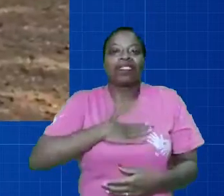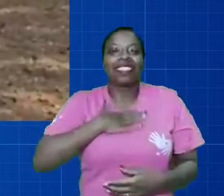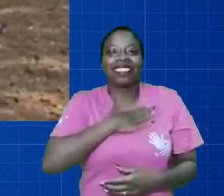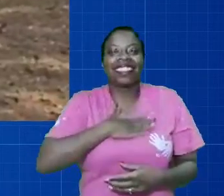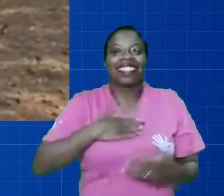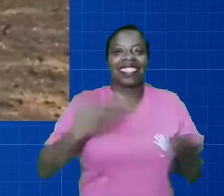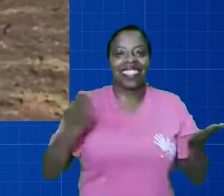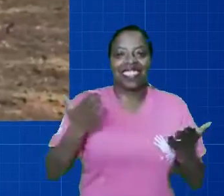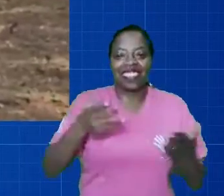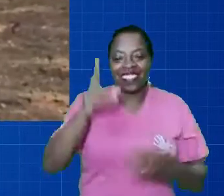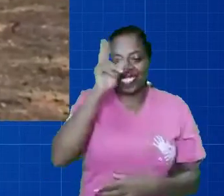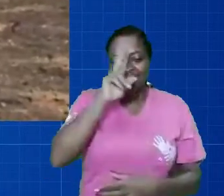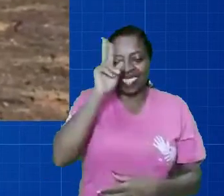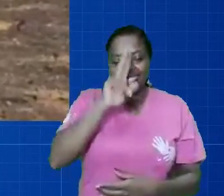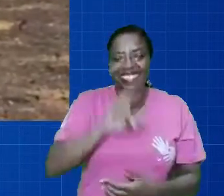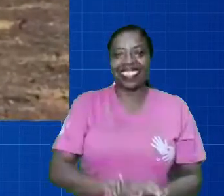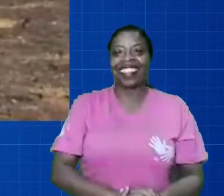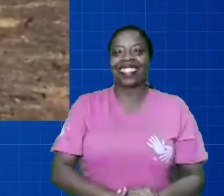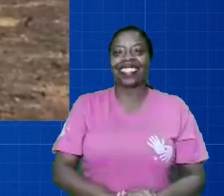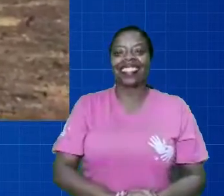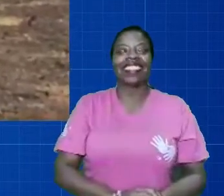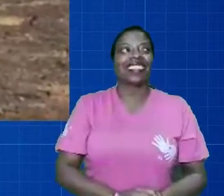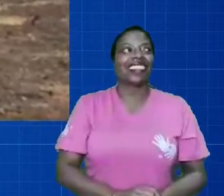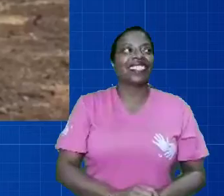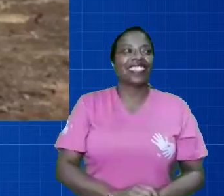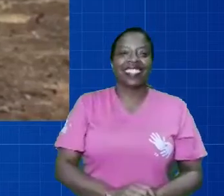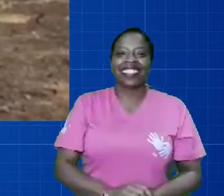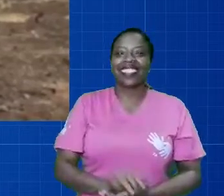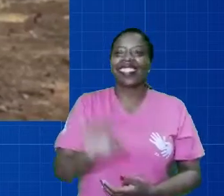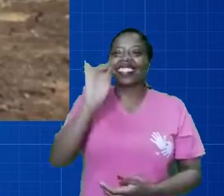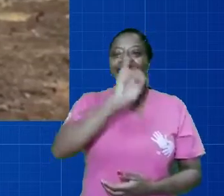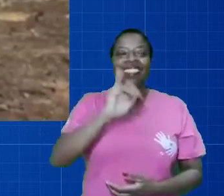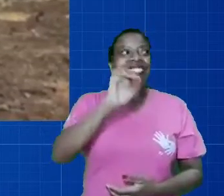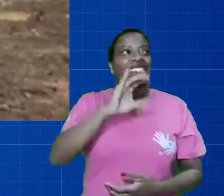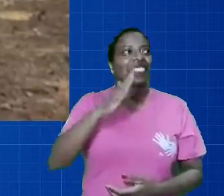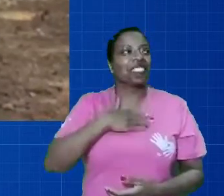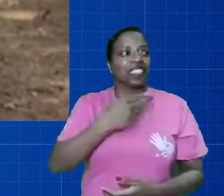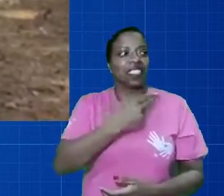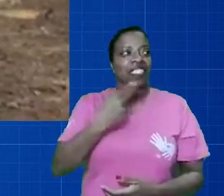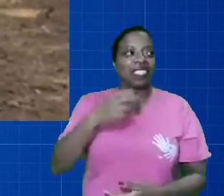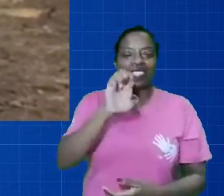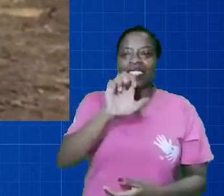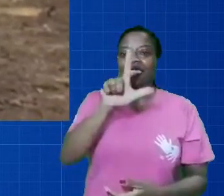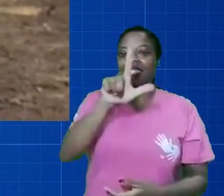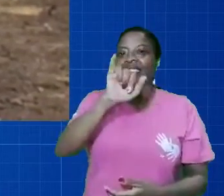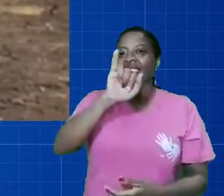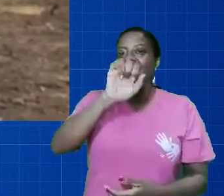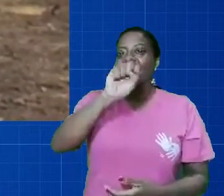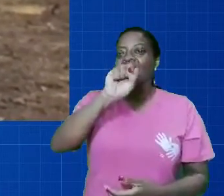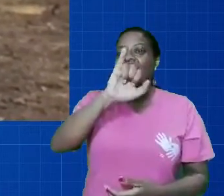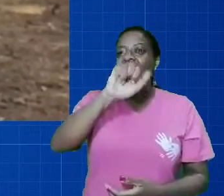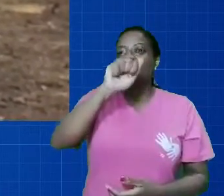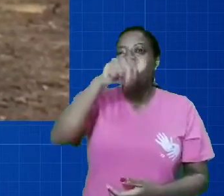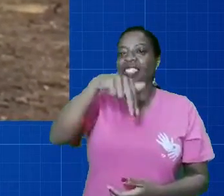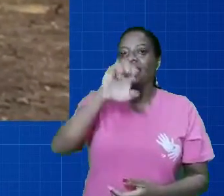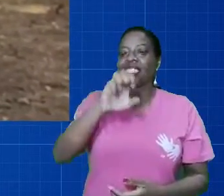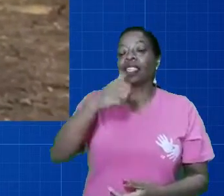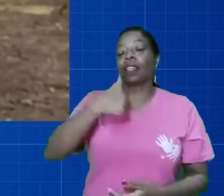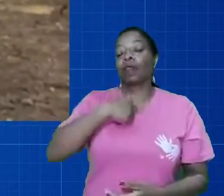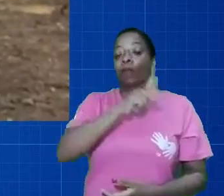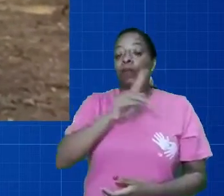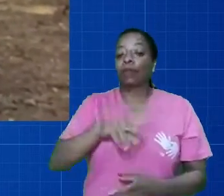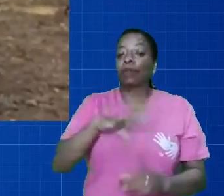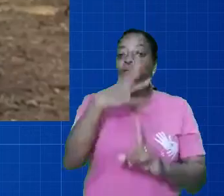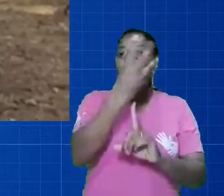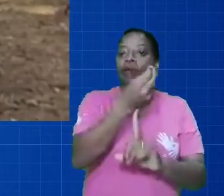Olá, meu nome é Elisiane, eu sou professora de arte no município de Araucária. Atualmente eu estou trabalhando na Secretaria